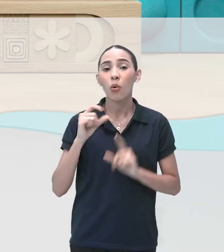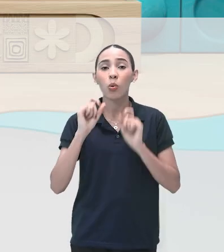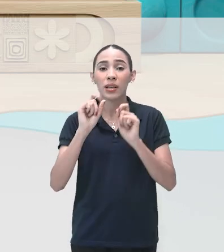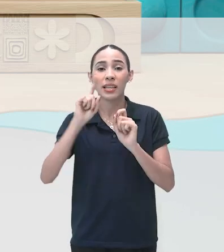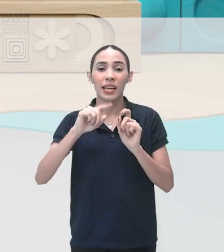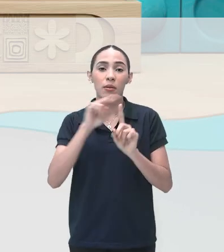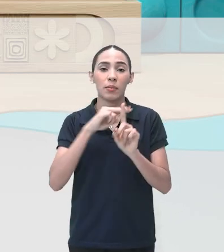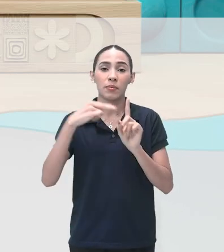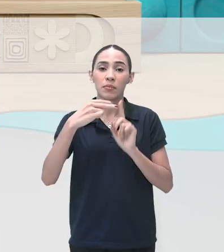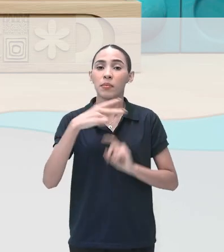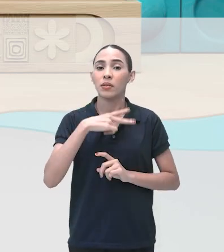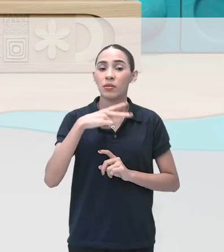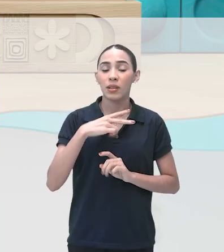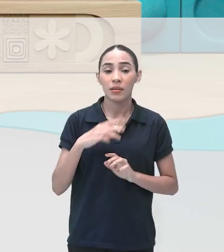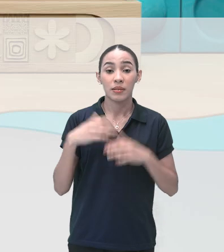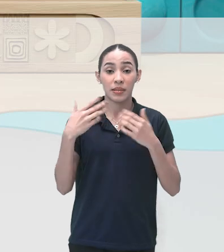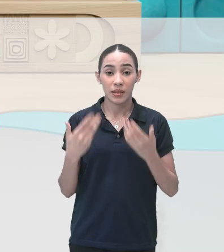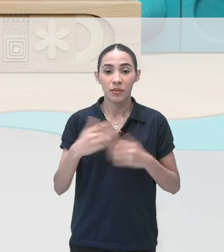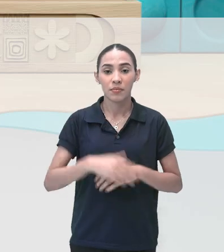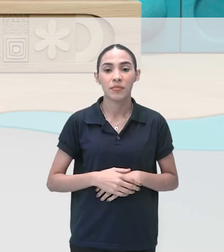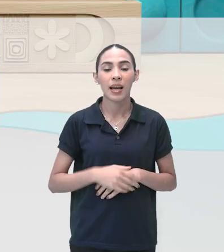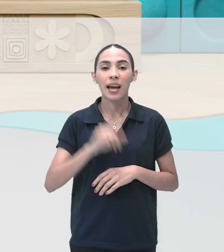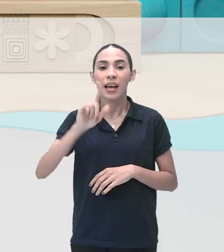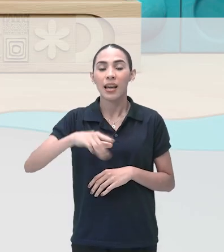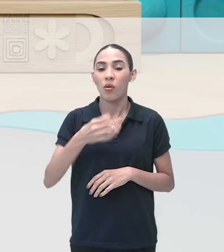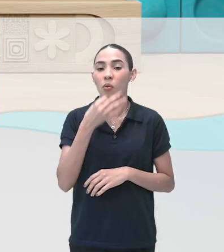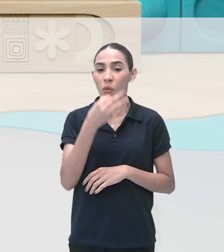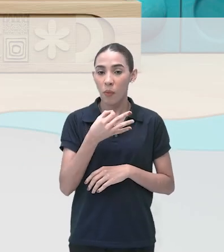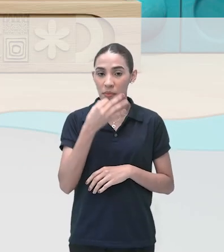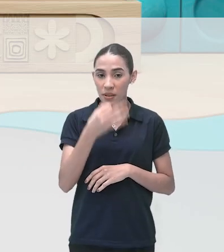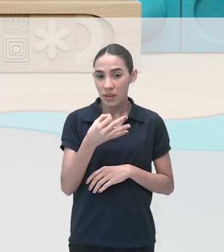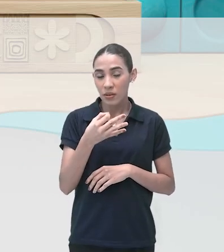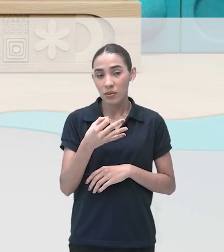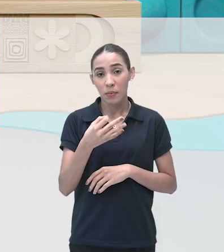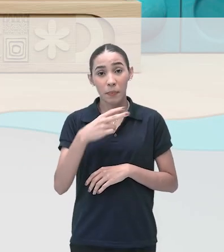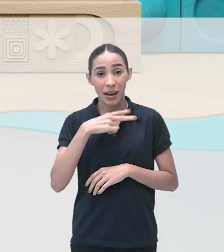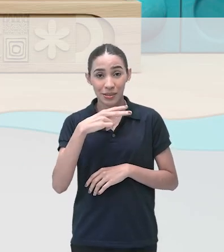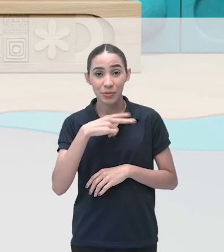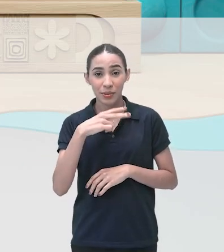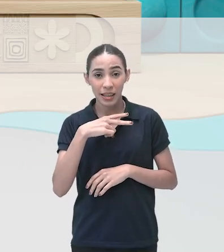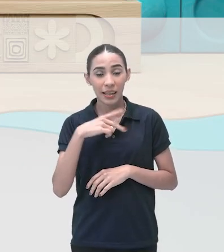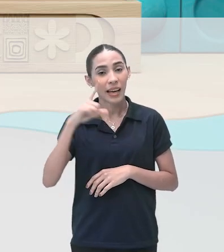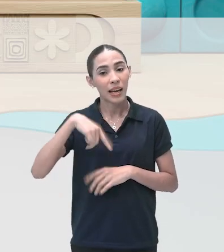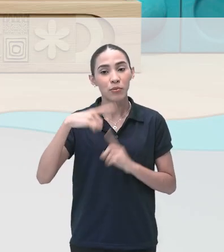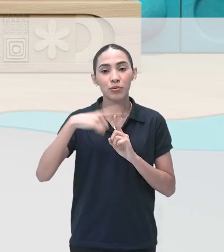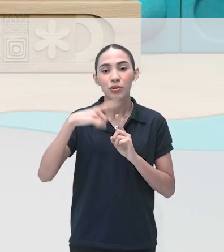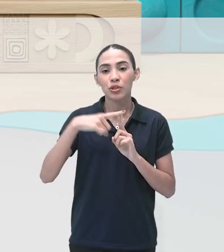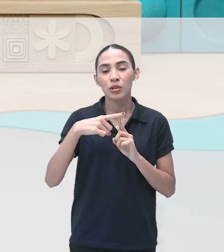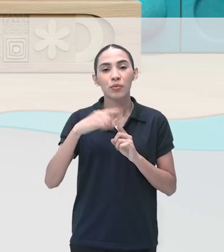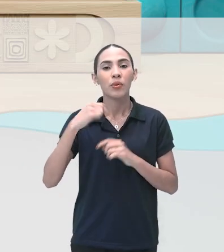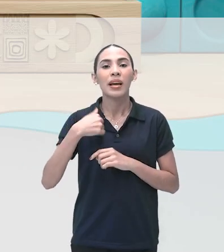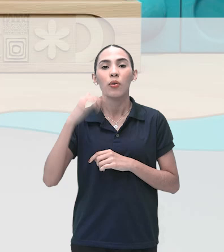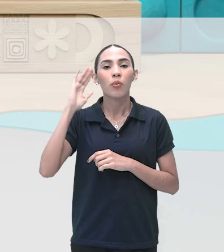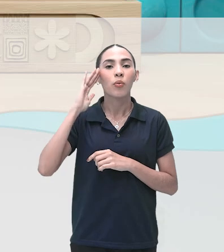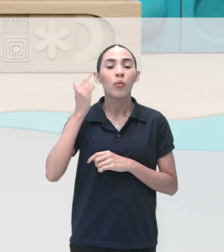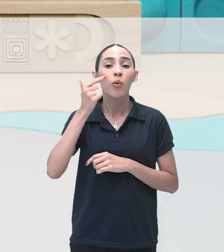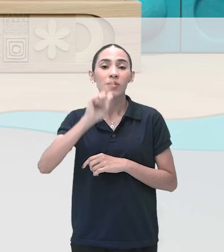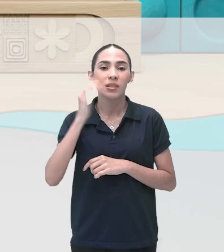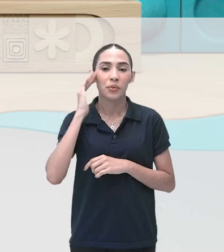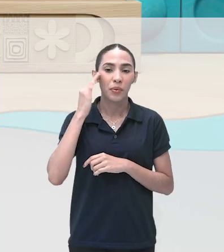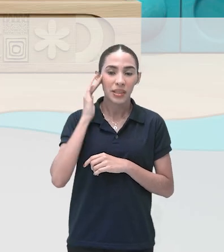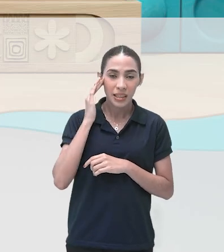vista? Observem, o ponto de vista, gente, é uma opinião, é algo pessoal, é um modo particular de